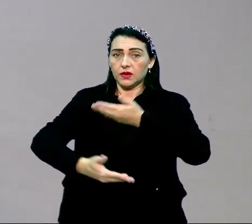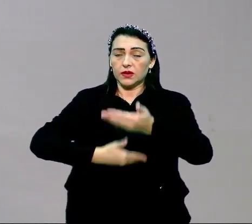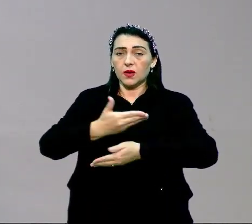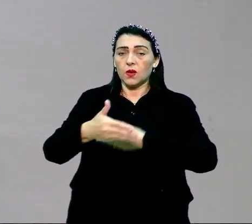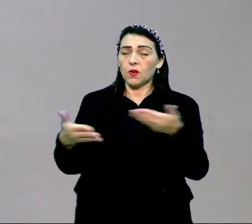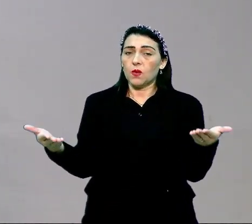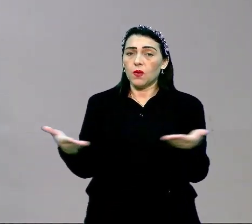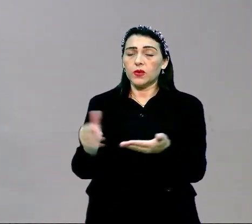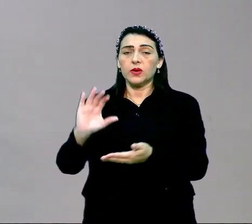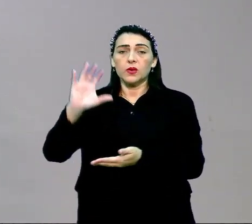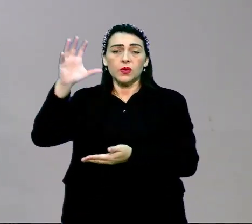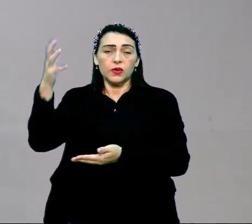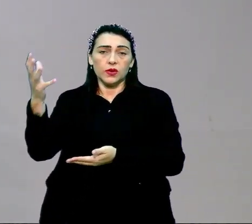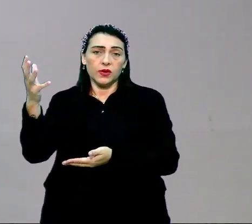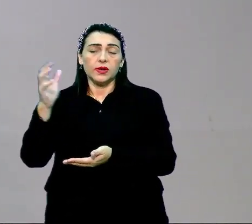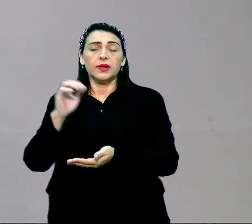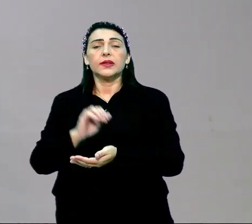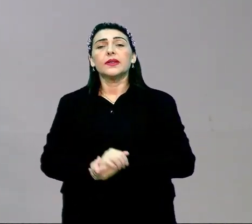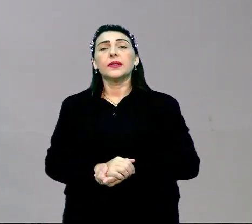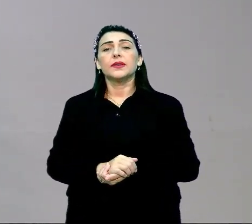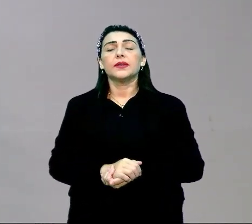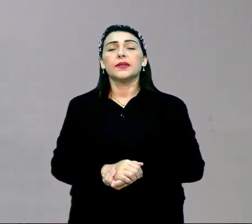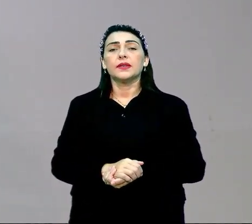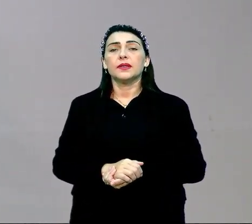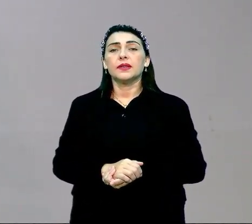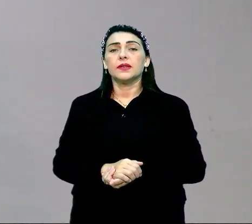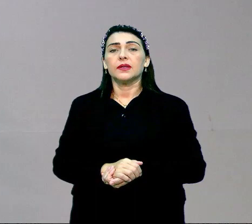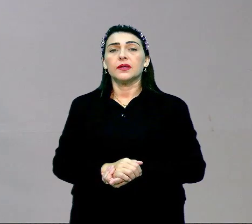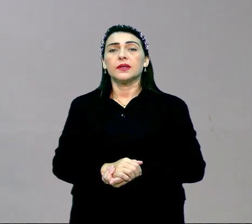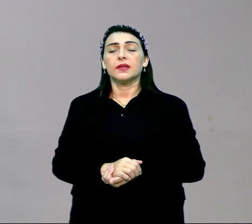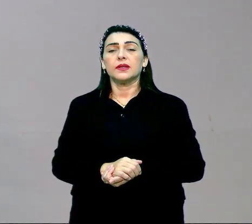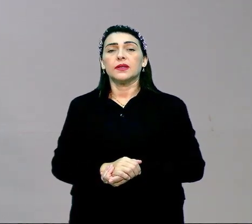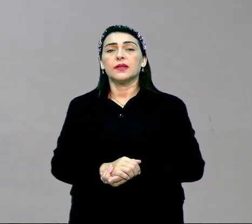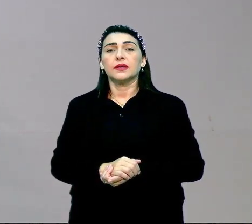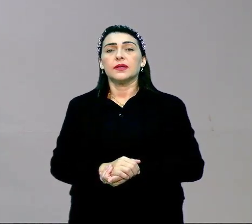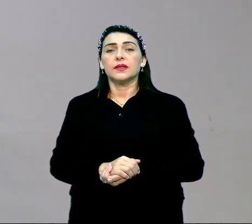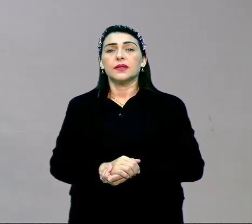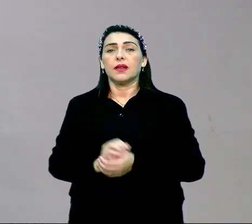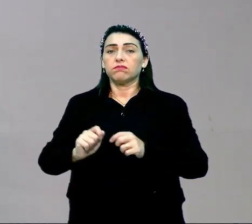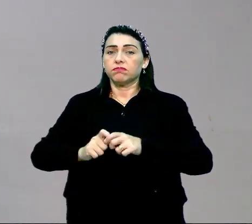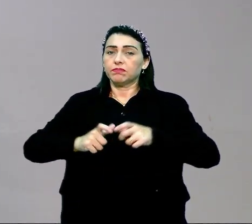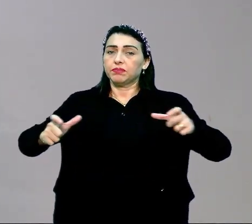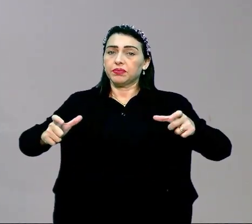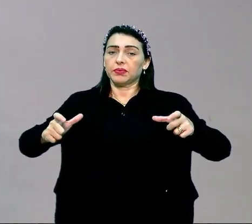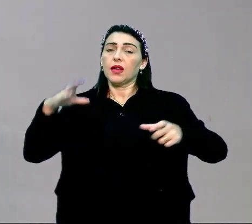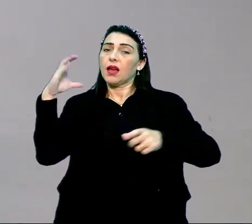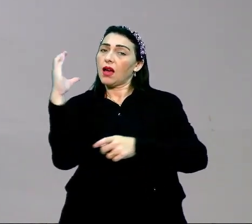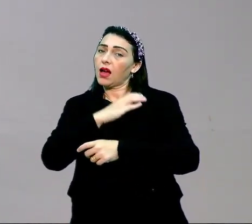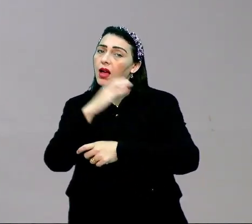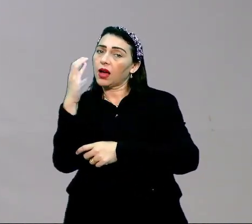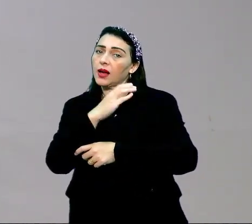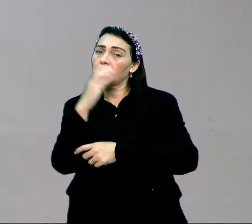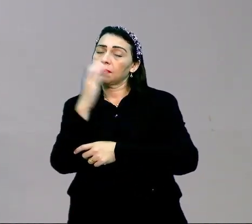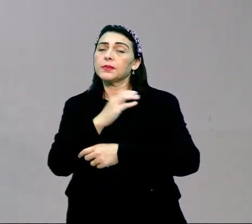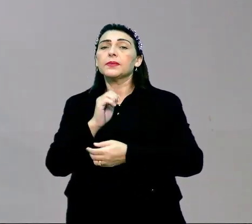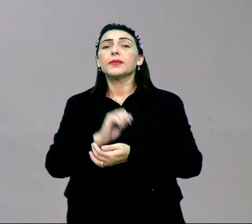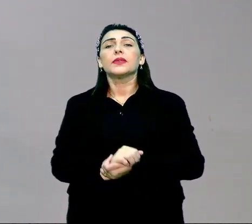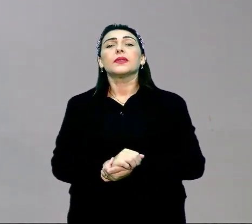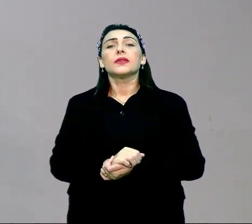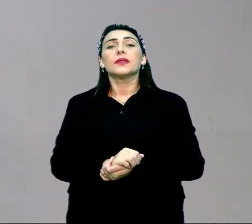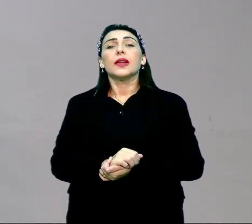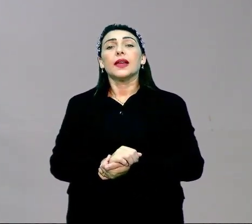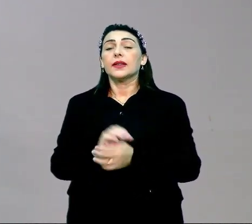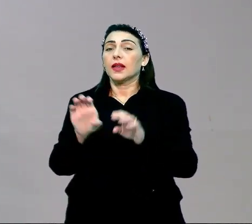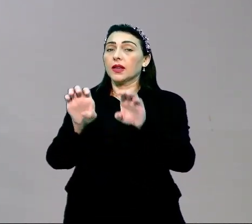ela hoje acontece de uma forma um pouco mais instantânea, um pouco mais abrangente, um pouco mais rápida. Então, nesse segmento,